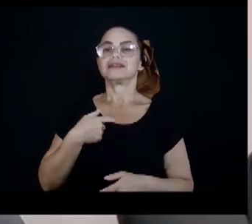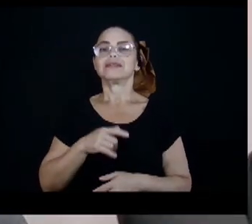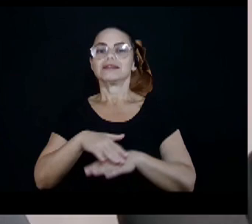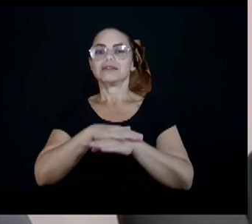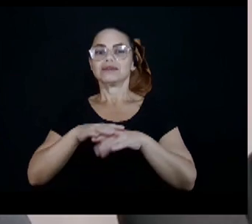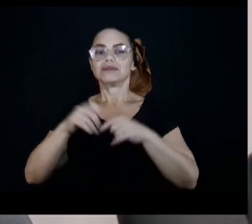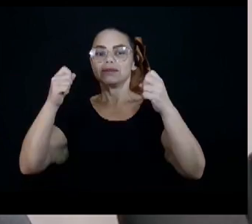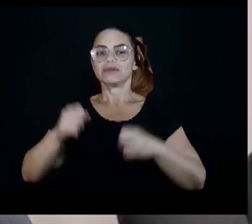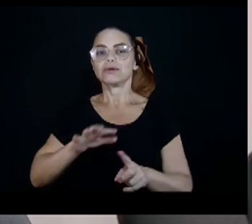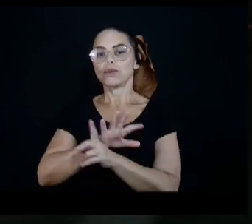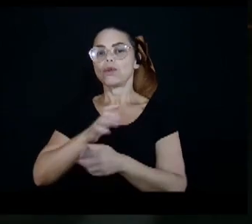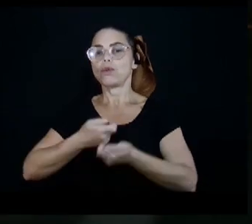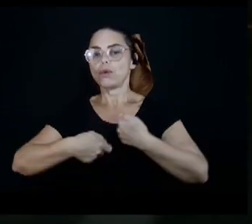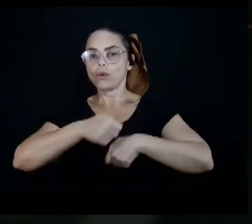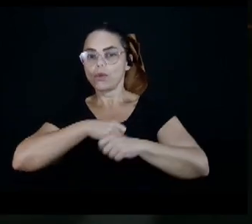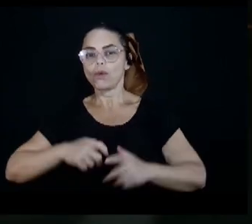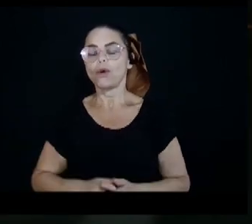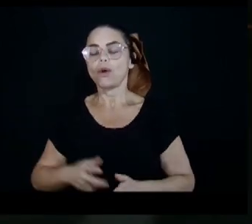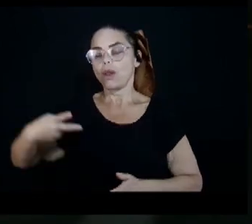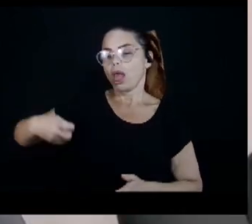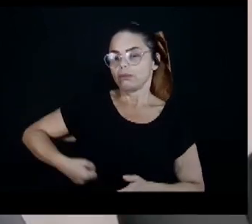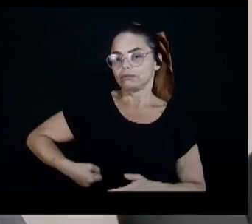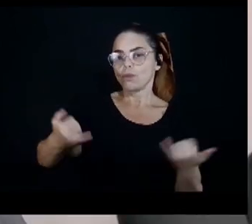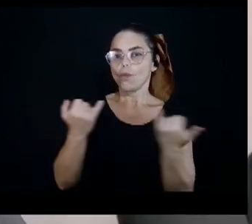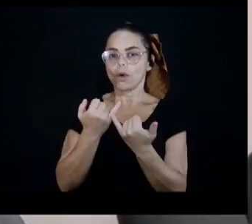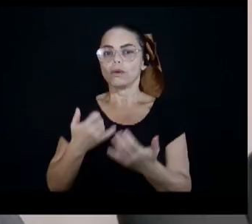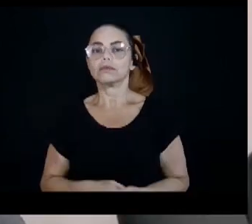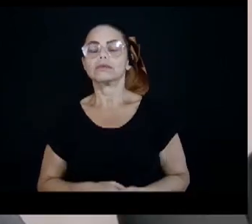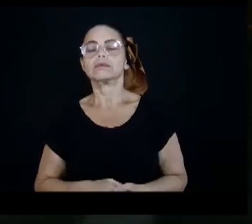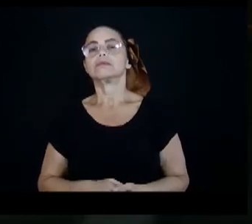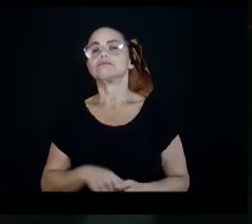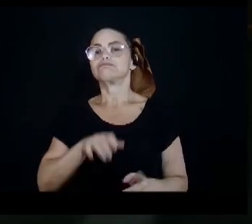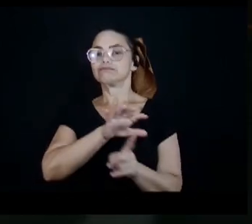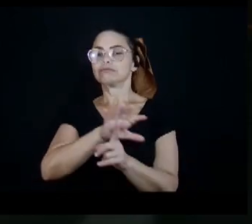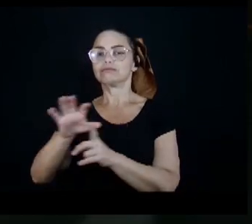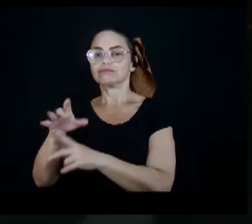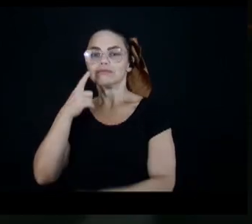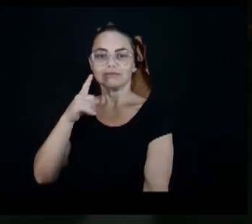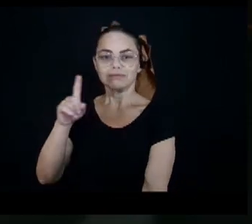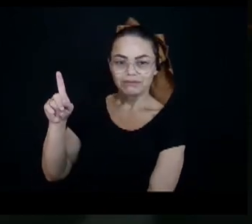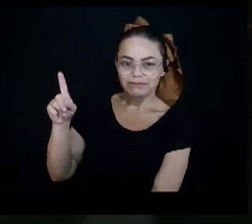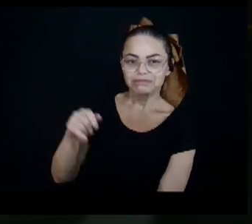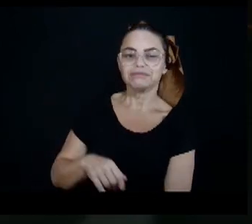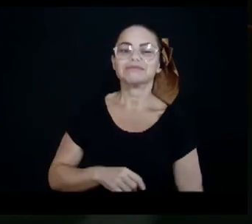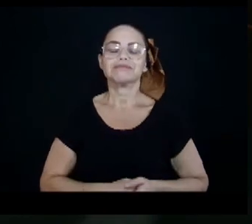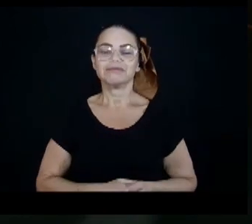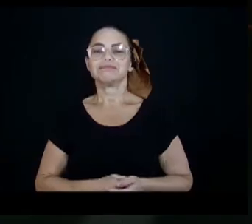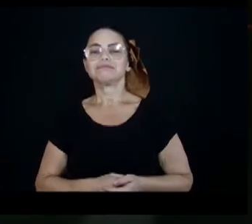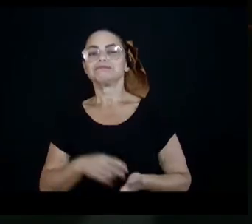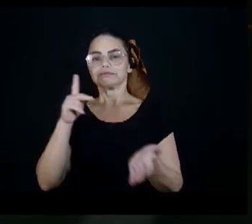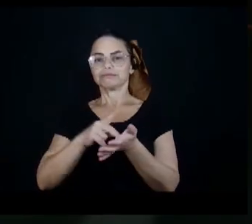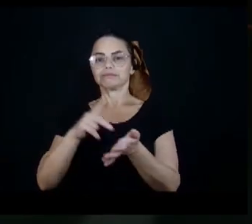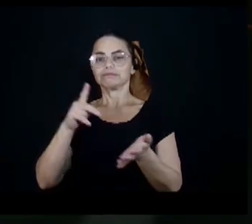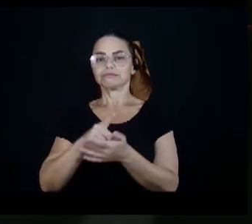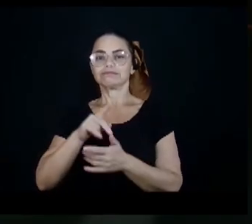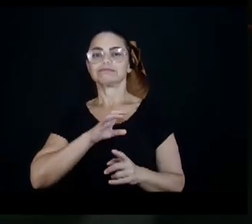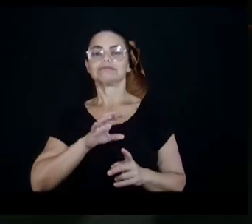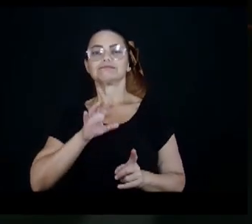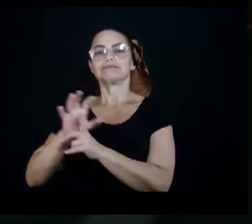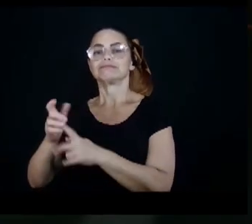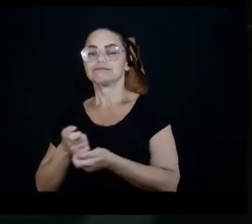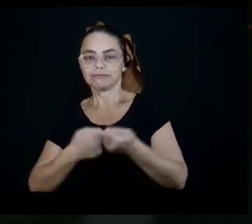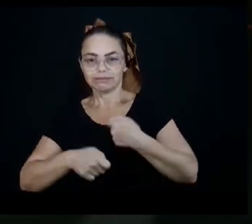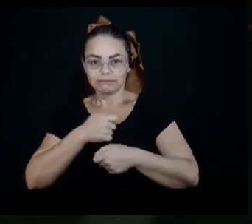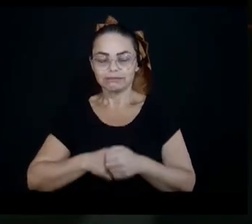né? Será um grande impacto, né? Vamos lá, verdade, um grande impacto. A gente está vendo aí o mercado se